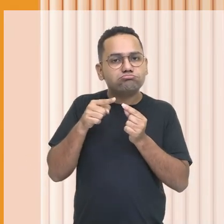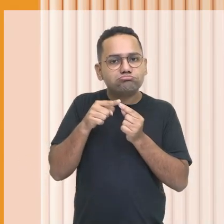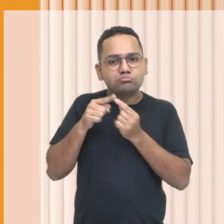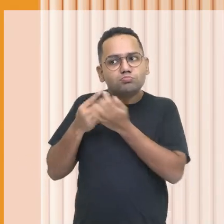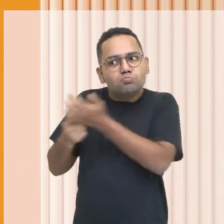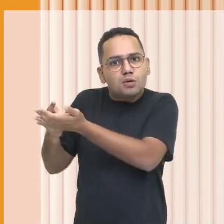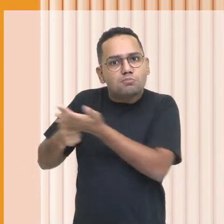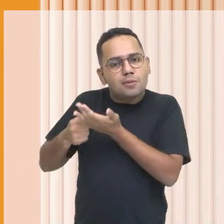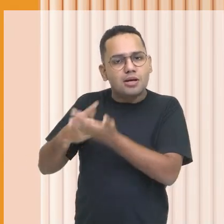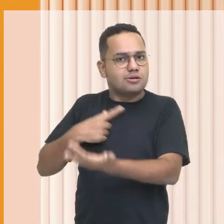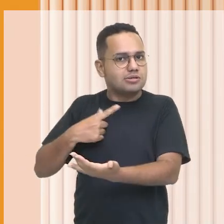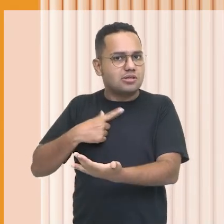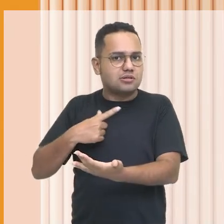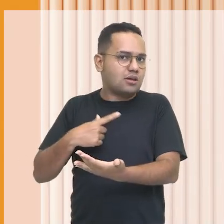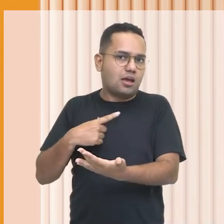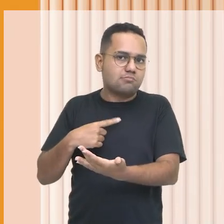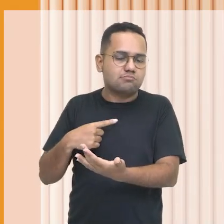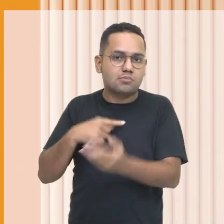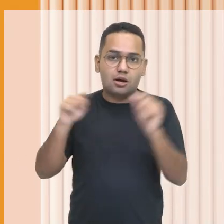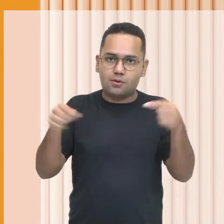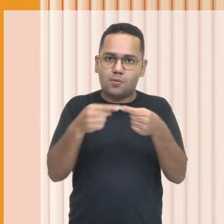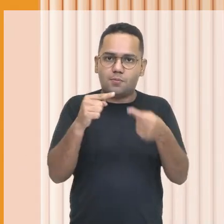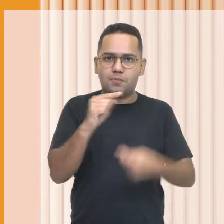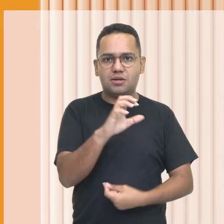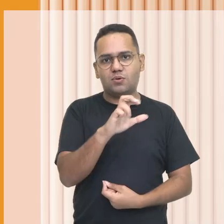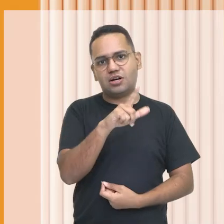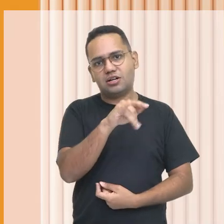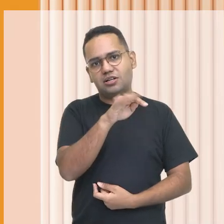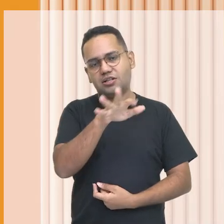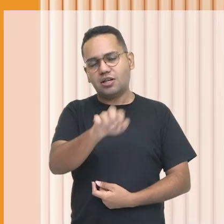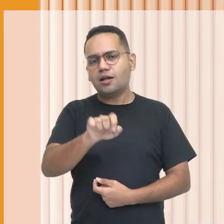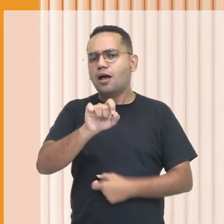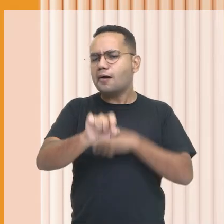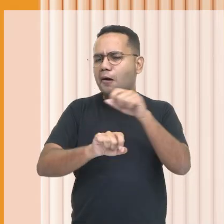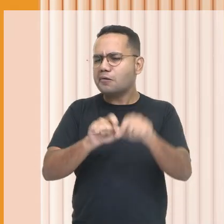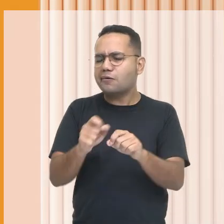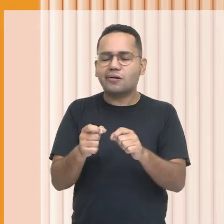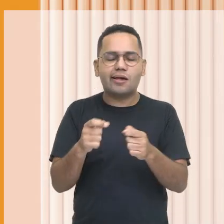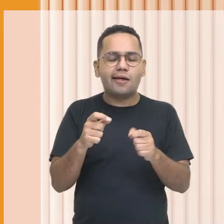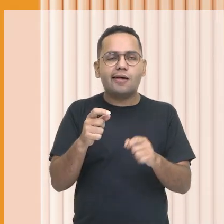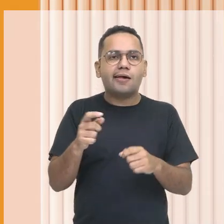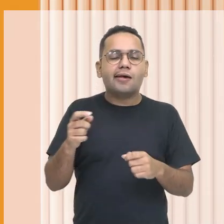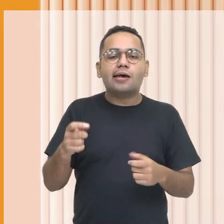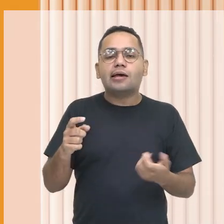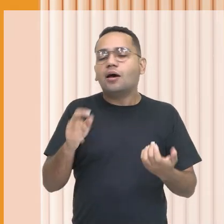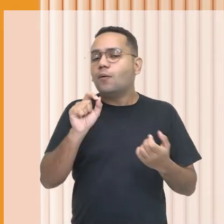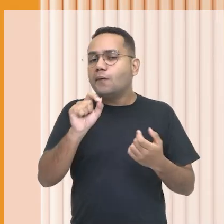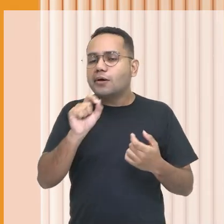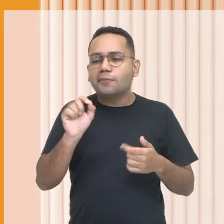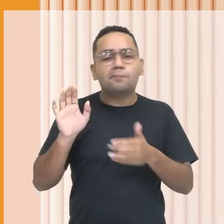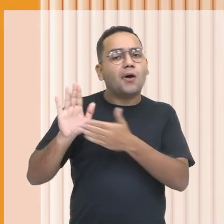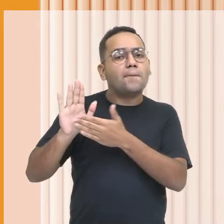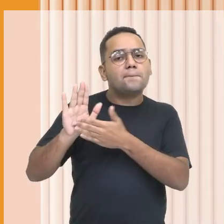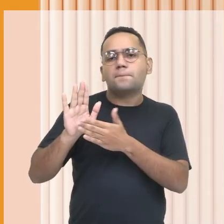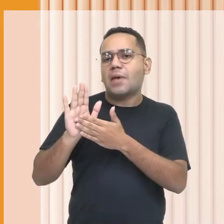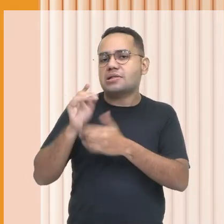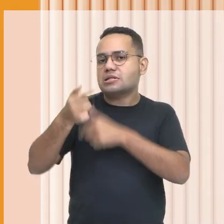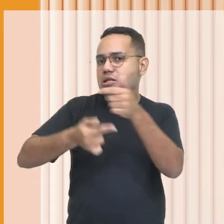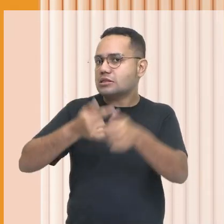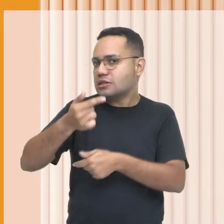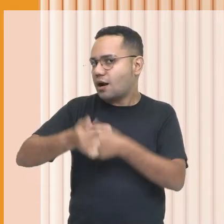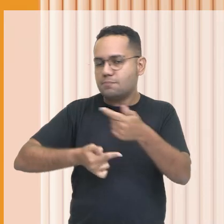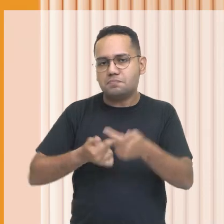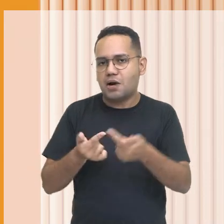faz se manifestar a questão do clientelismo, a promessa de cargos públicos, tá? E também, claro, de favores,